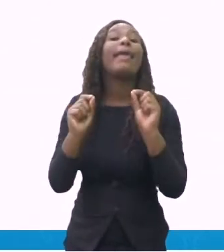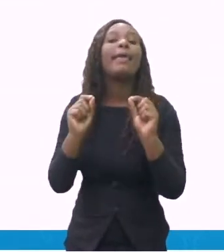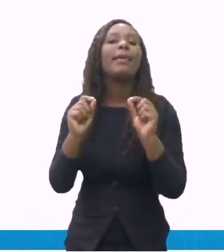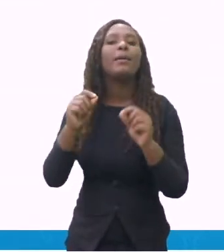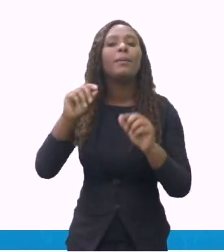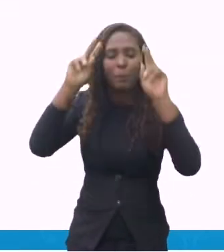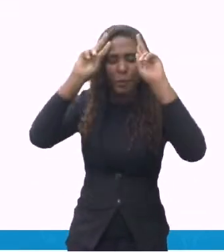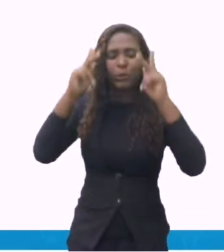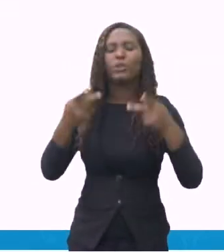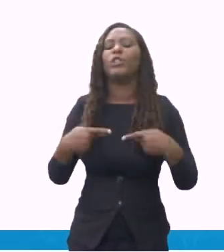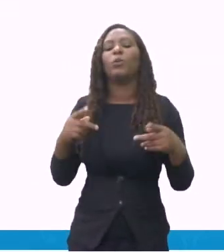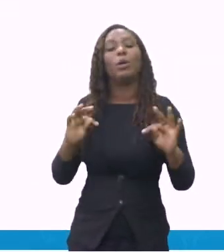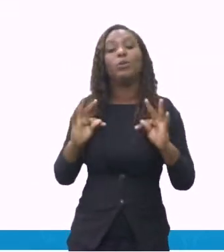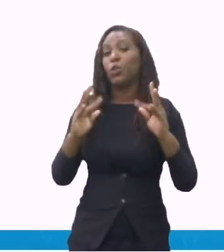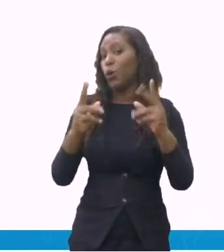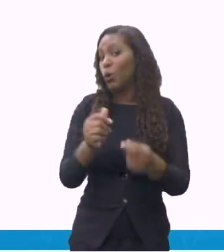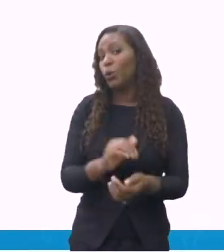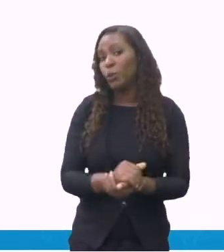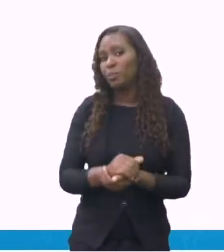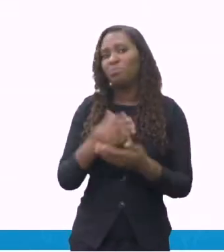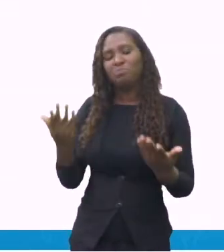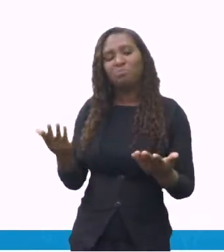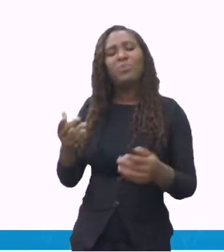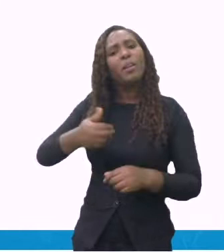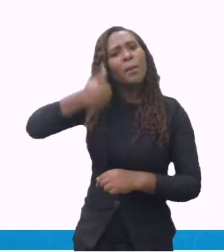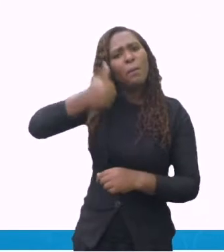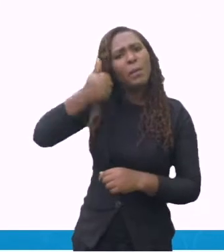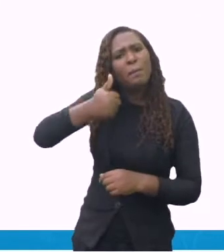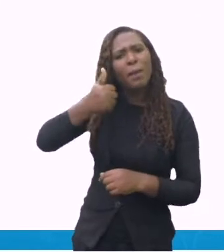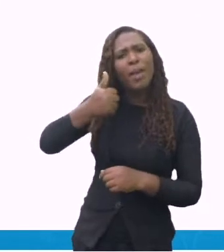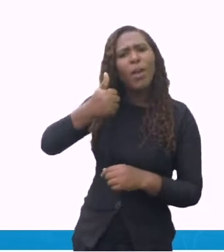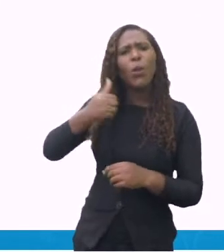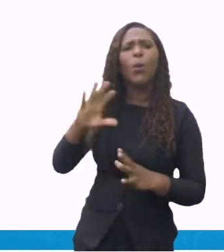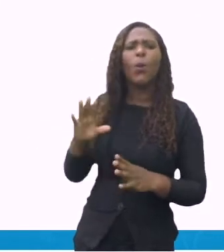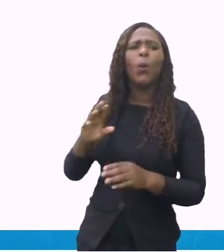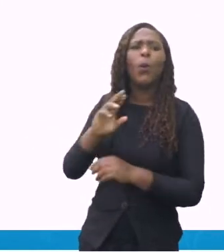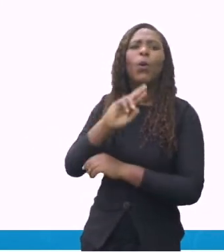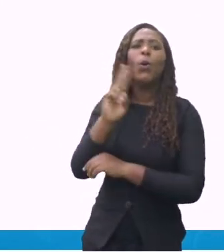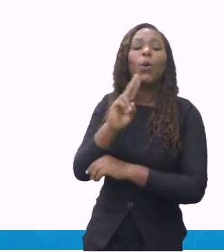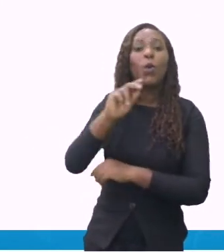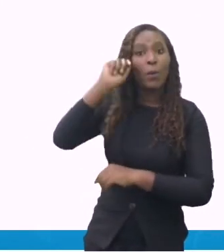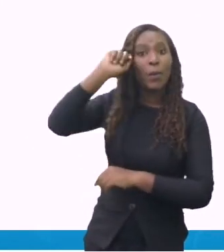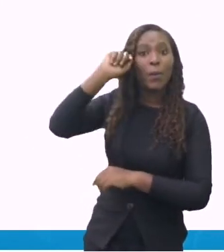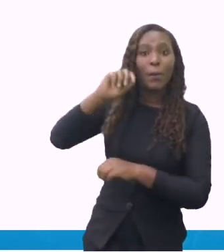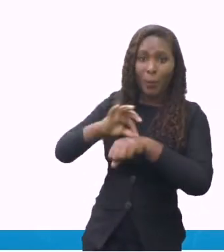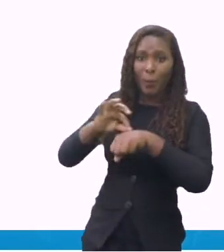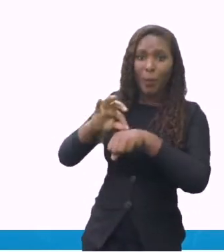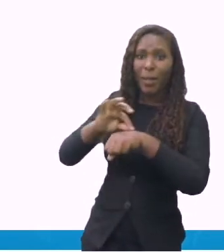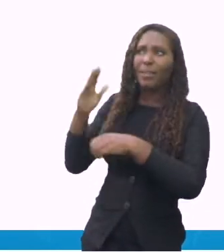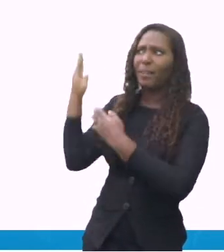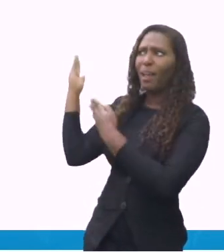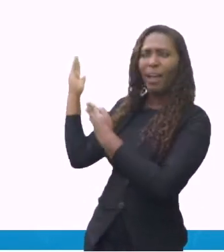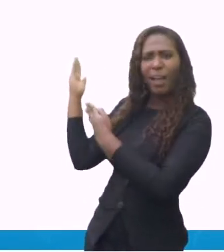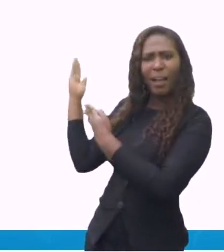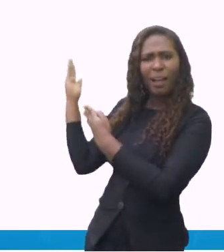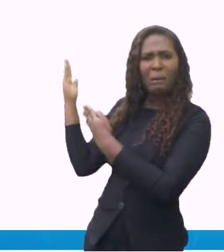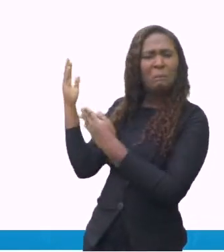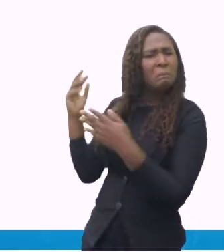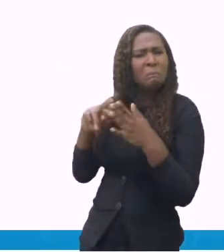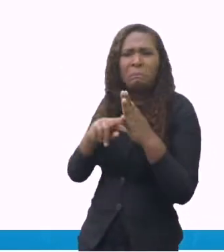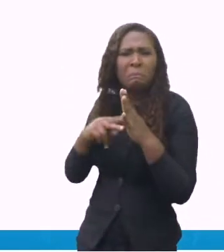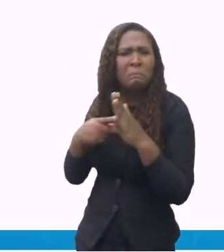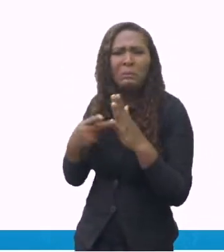rochas magmáticas. Também elas podem receber o nome de rochas ígneas.